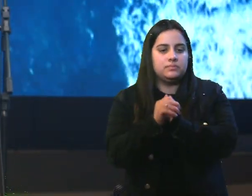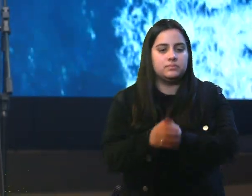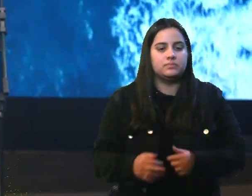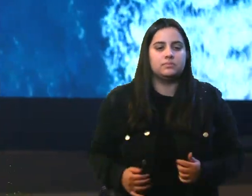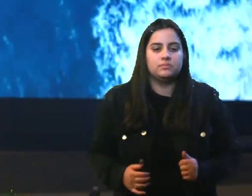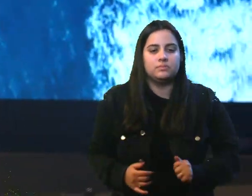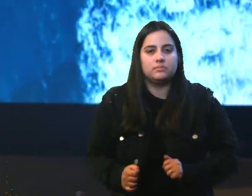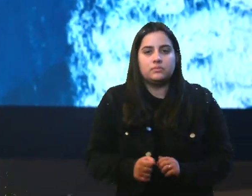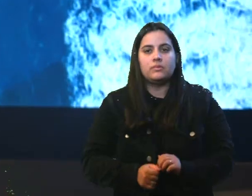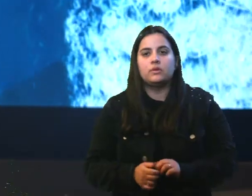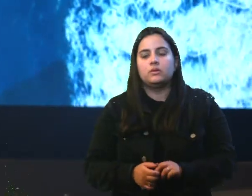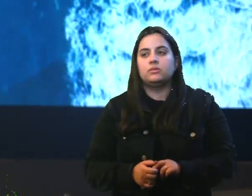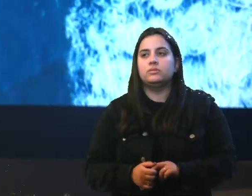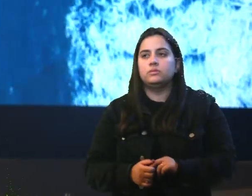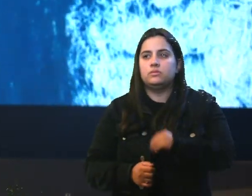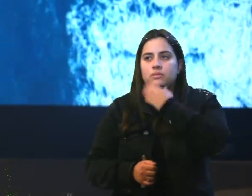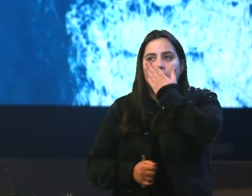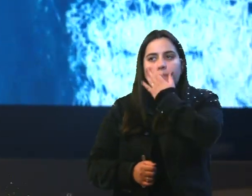Amém. E amém.